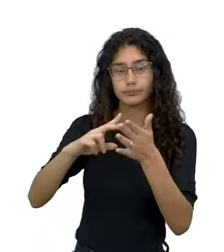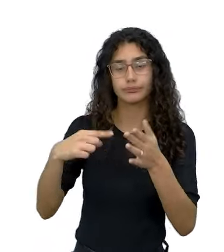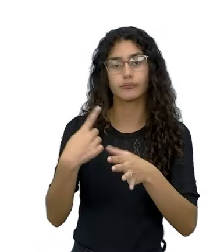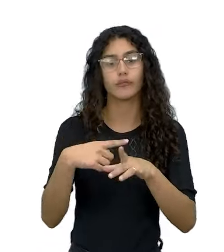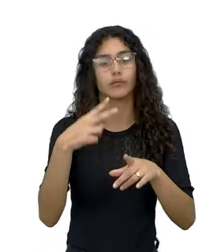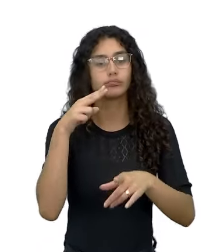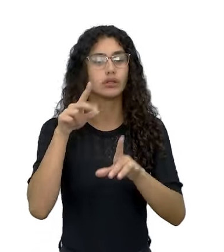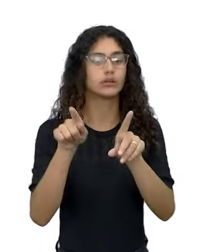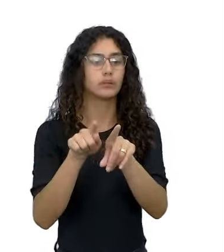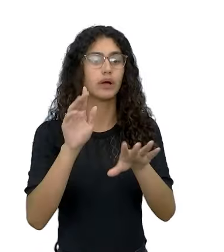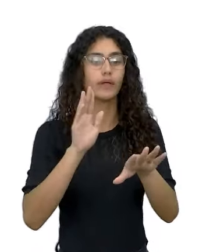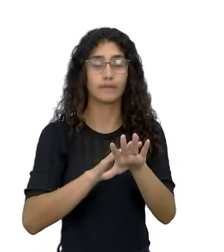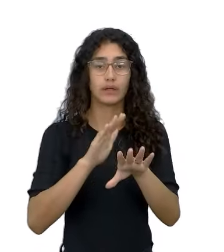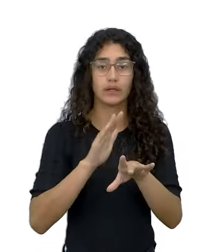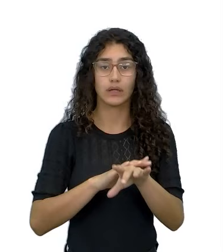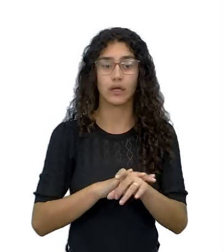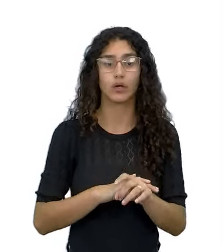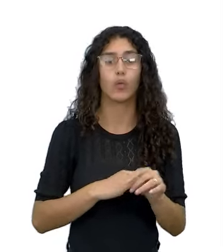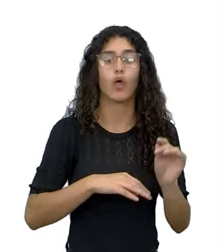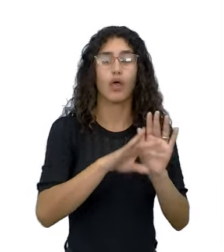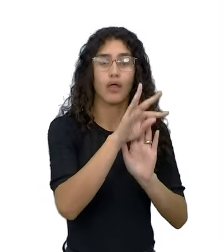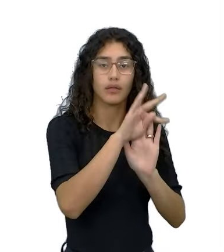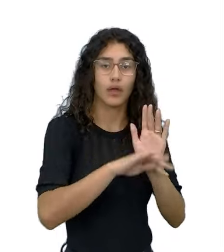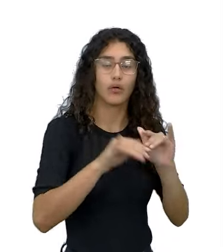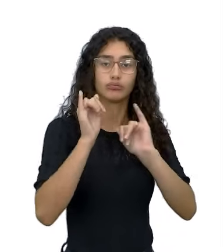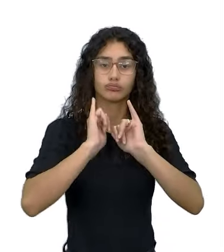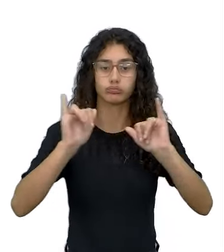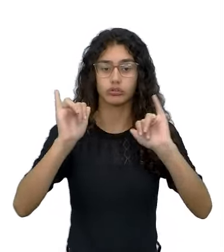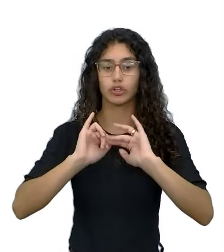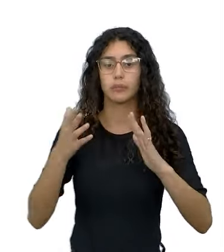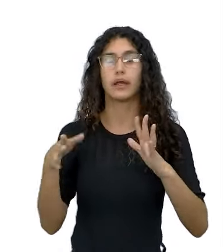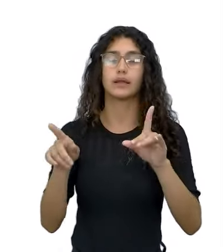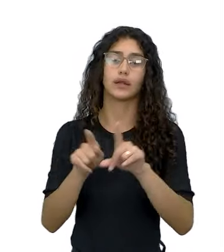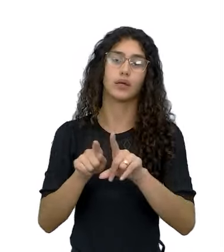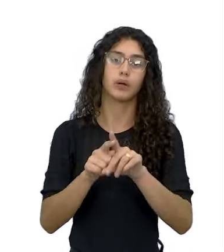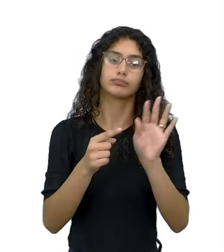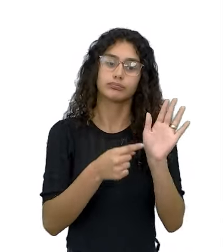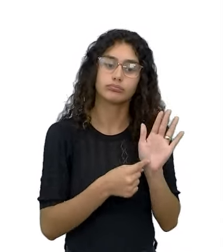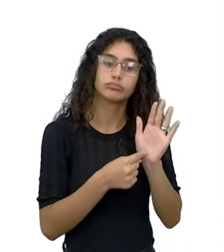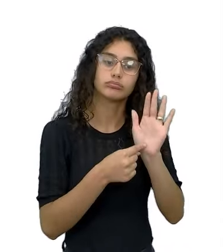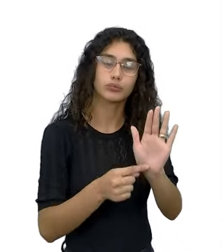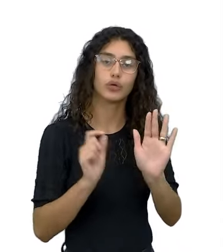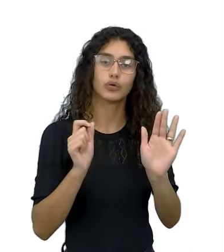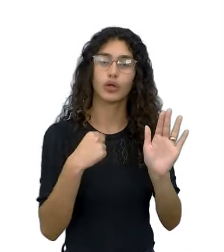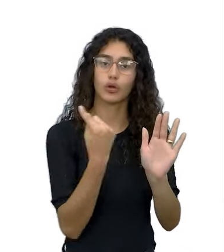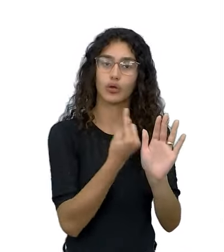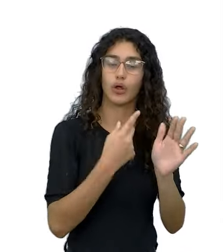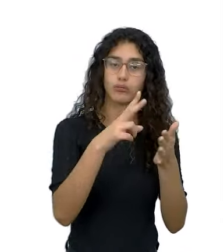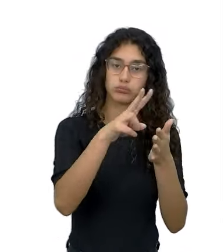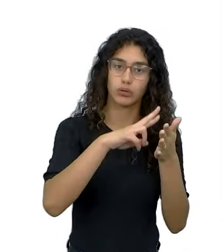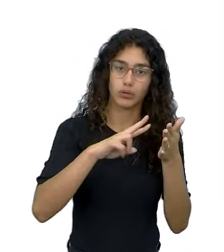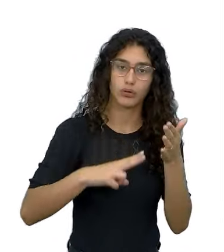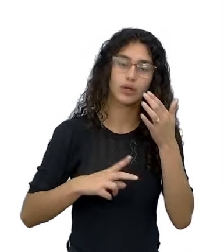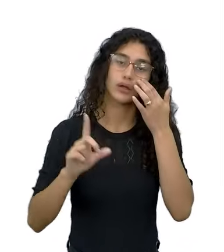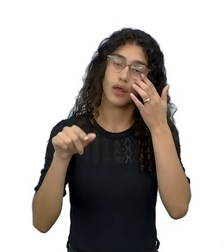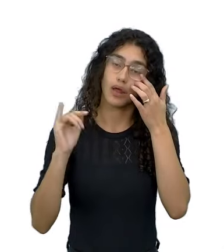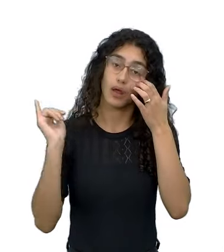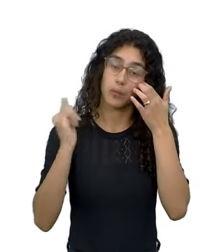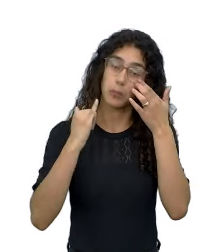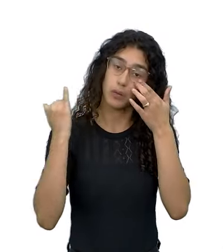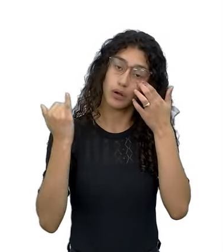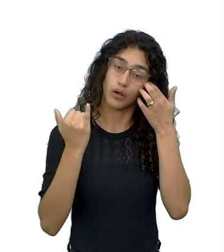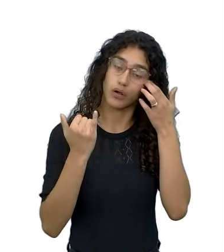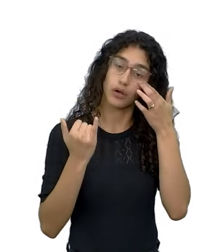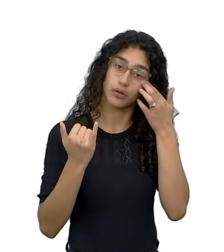vendo aqui, a gente está trabalhando aí textos, né, informativos, mas que também apresentam opiniões do leitor. É importante a